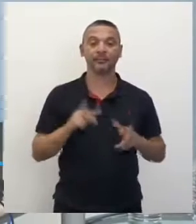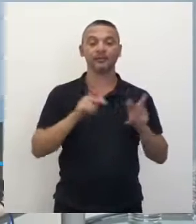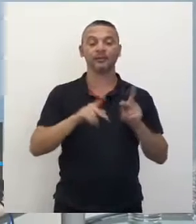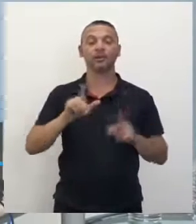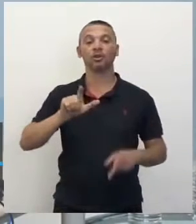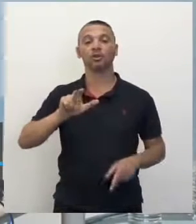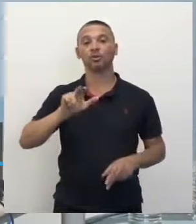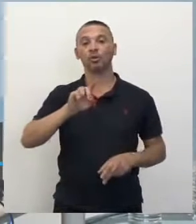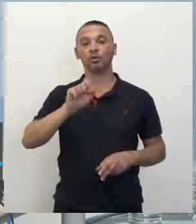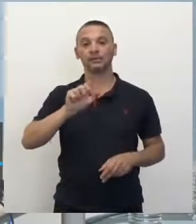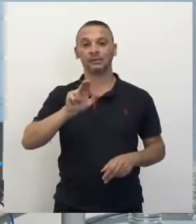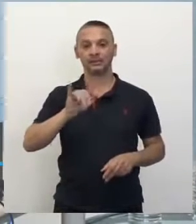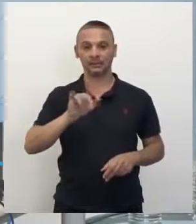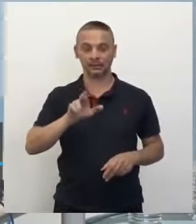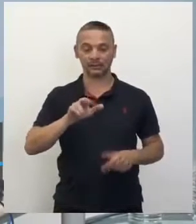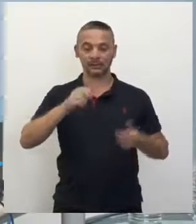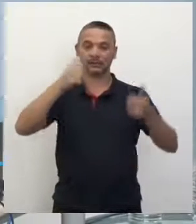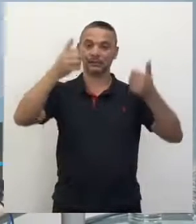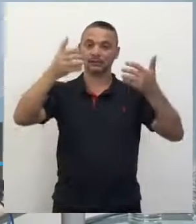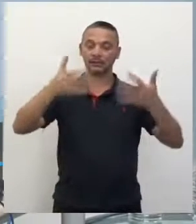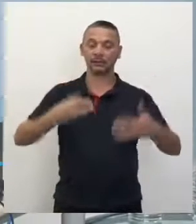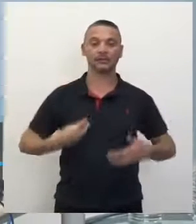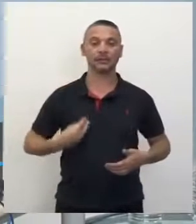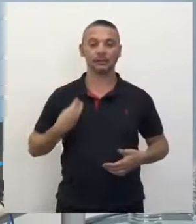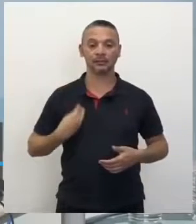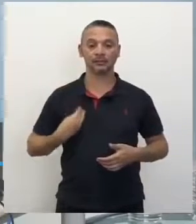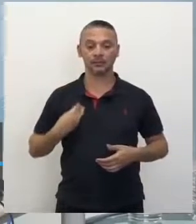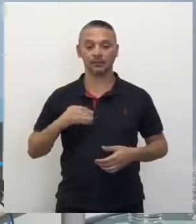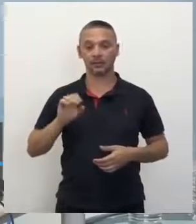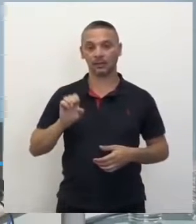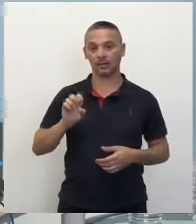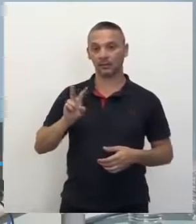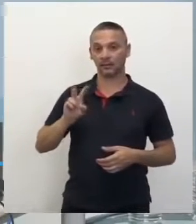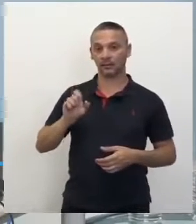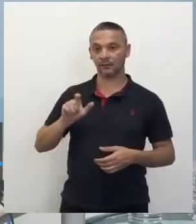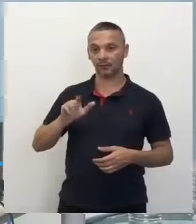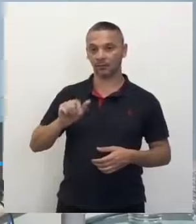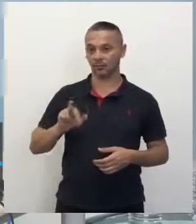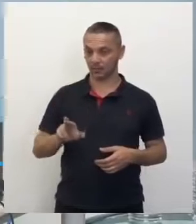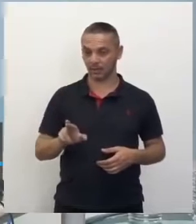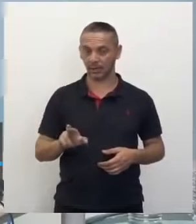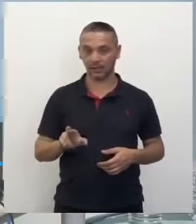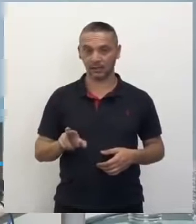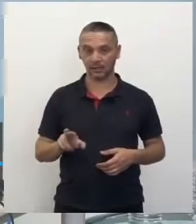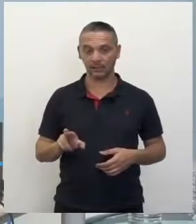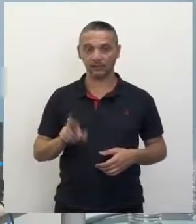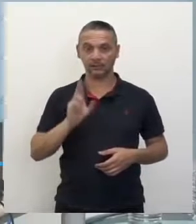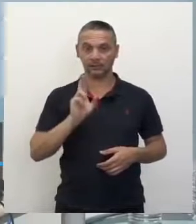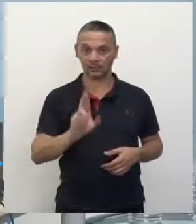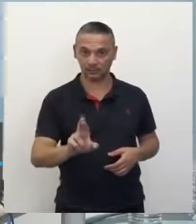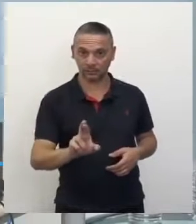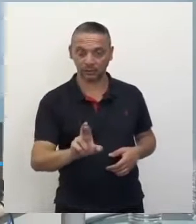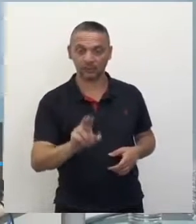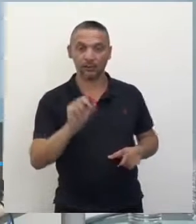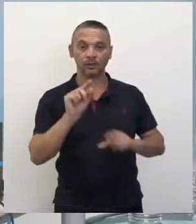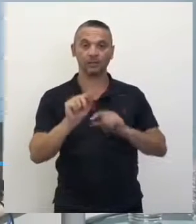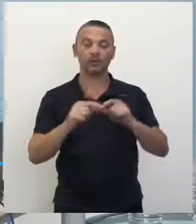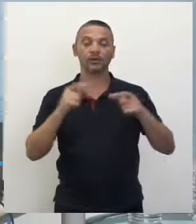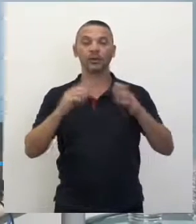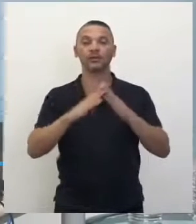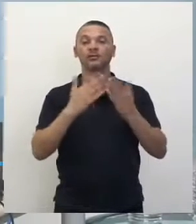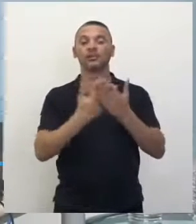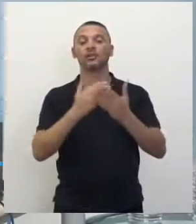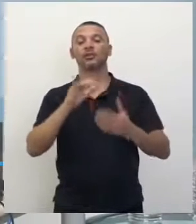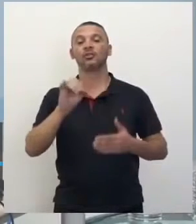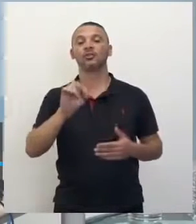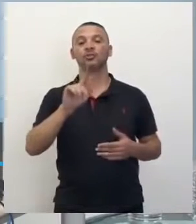Luzanira aqui puxou aqui a participação do Evalmar, eu acho que é isso, Evalmar Santiago, do Jorge Barbosa, para